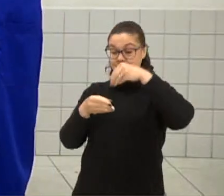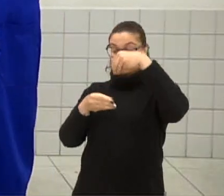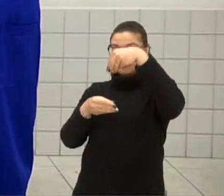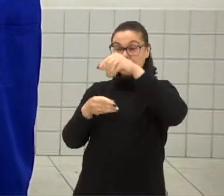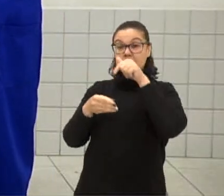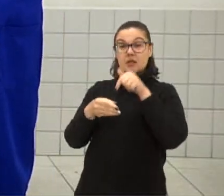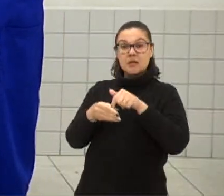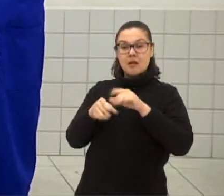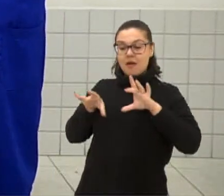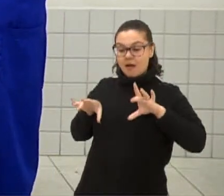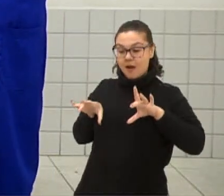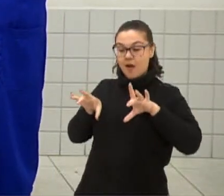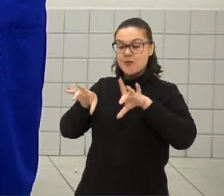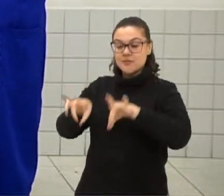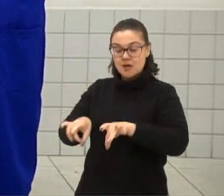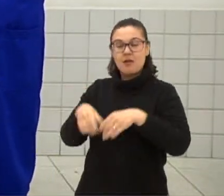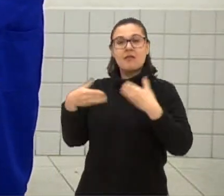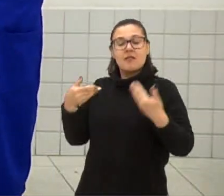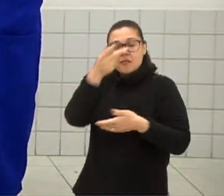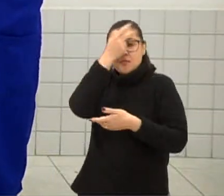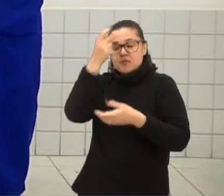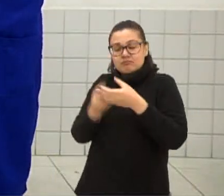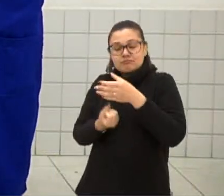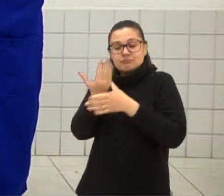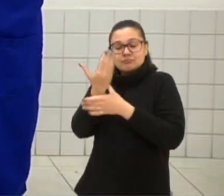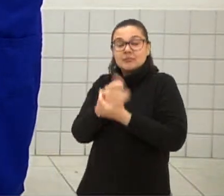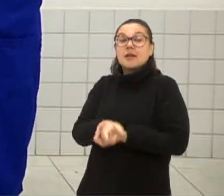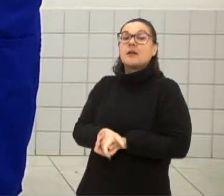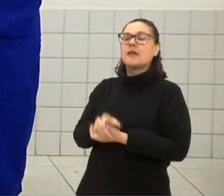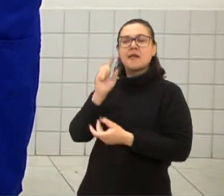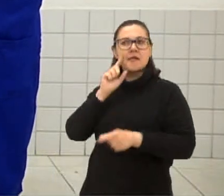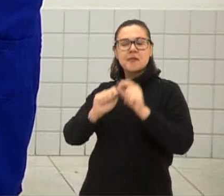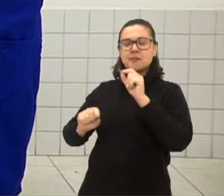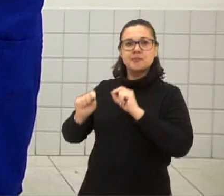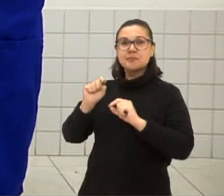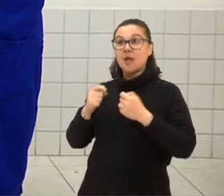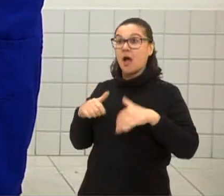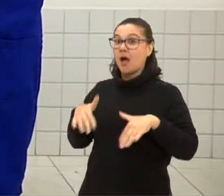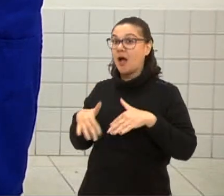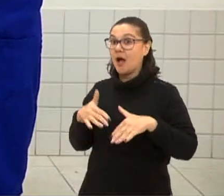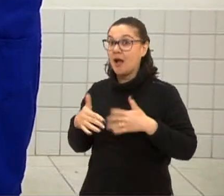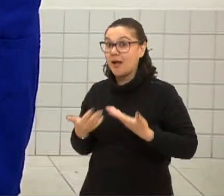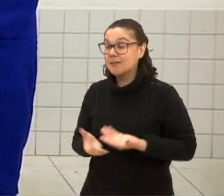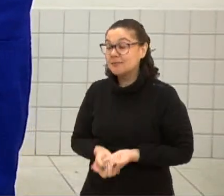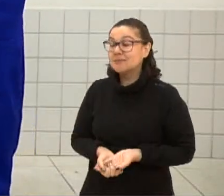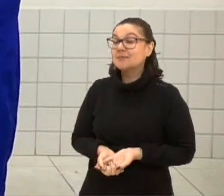na Austrália. Vocês lembram quem foi? Então vamos lá.